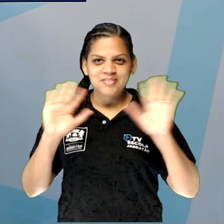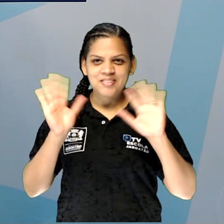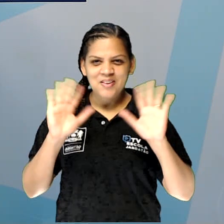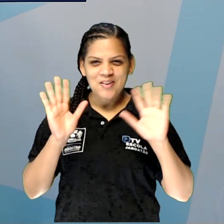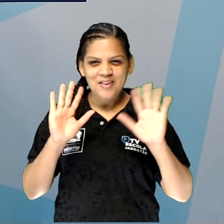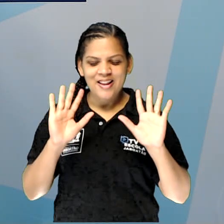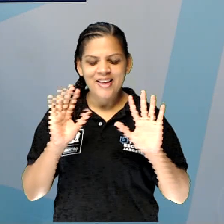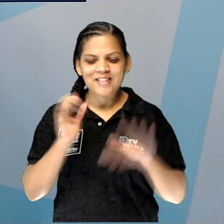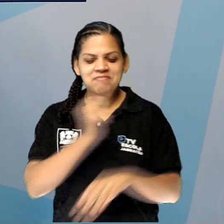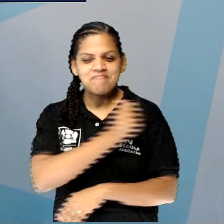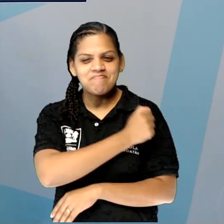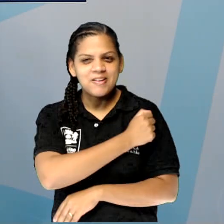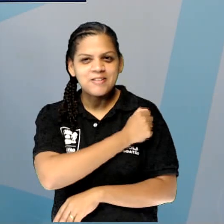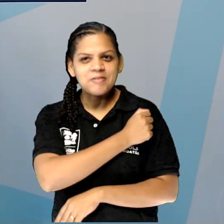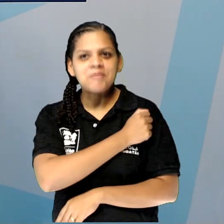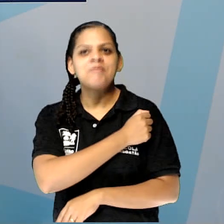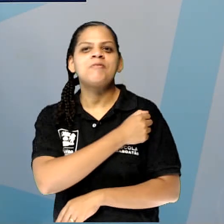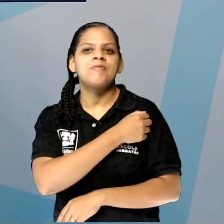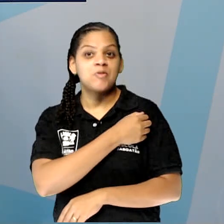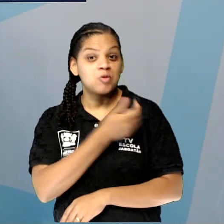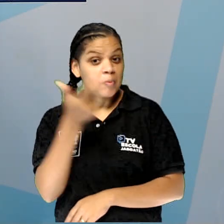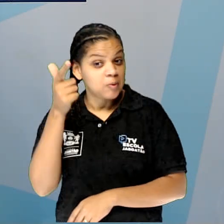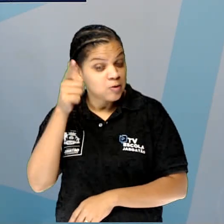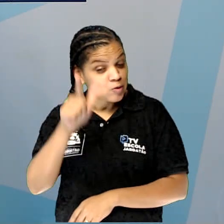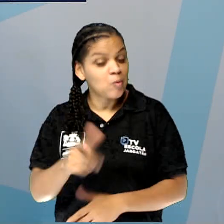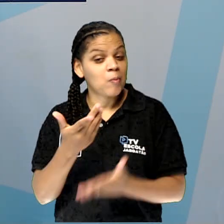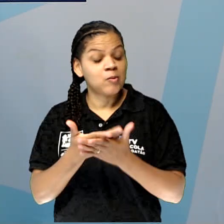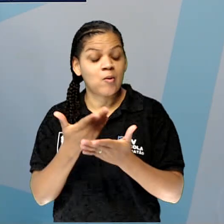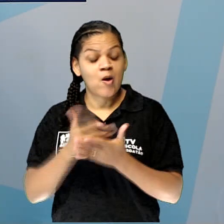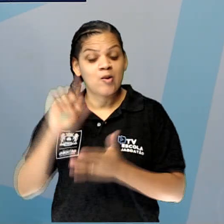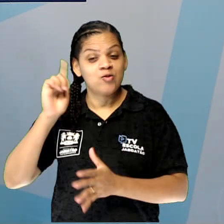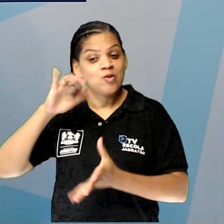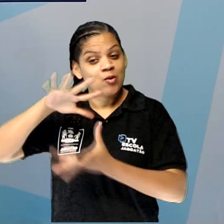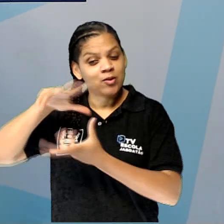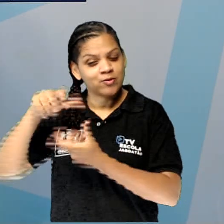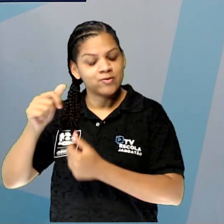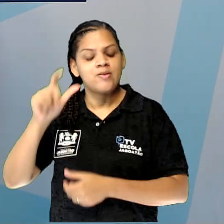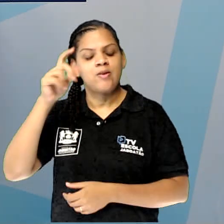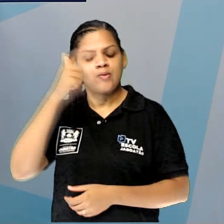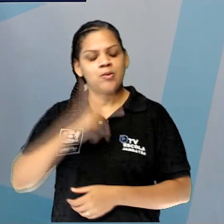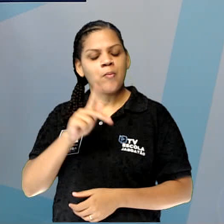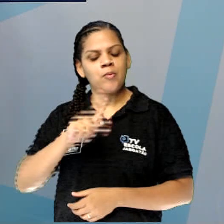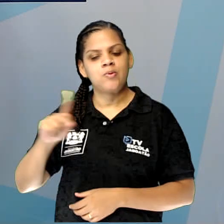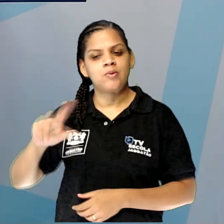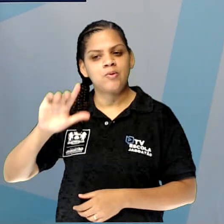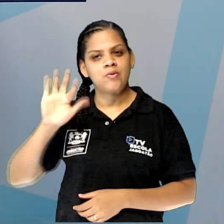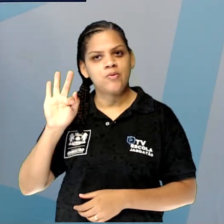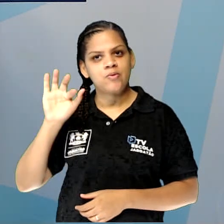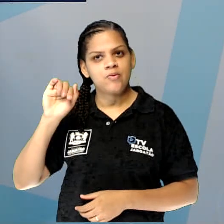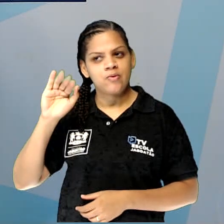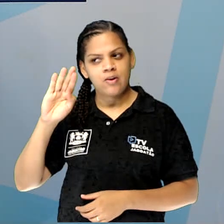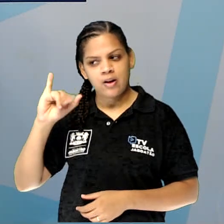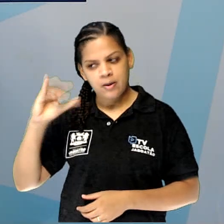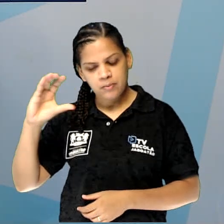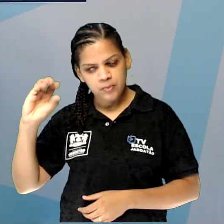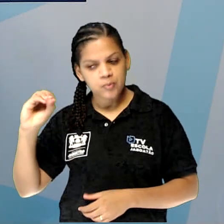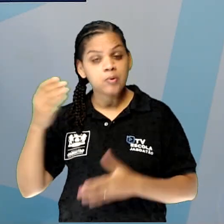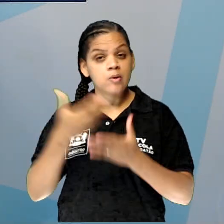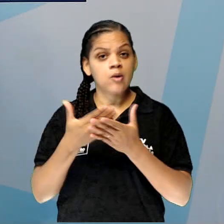Olá, queridos estudantes. Estamos aqui para mais uma aula de Geografia com o professor Fábio Santos. E nessa aula de hoje nós vamos